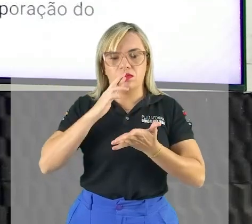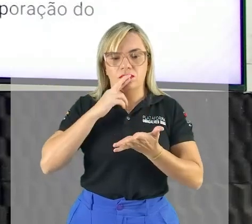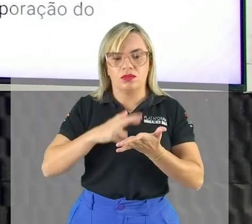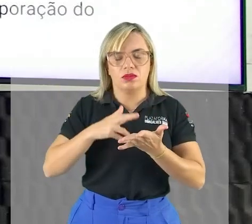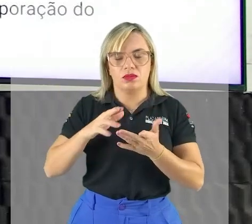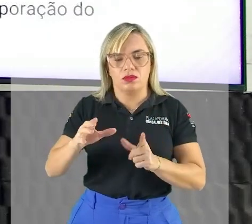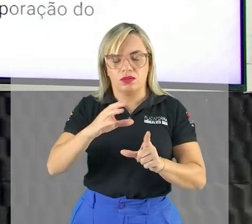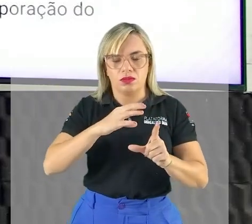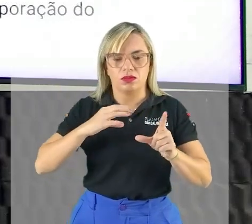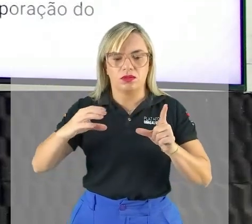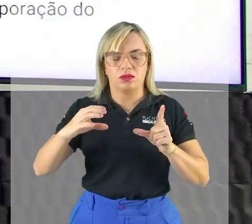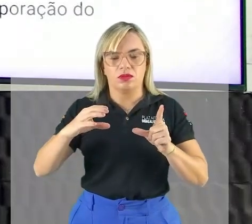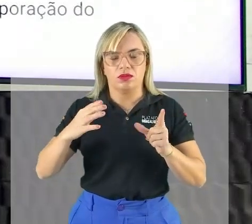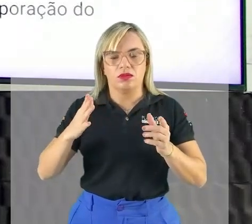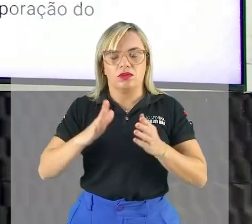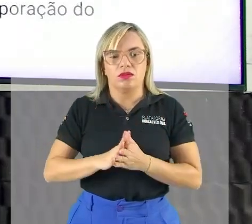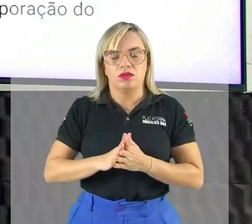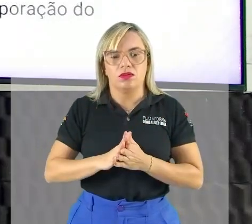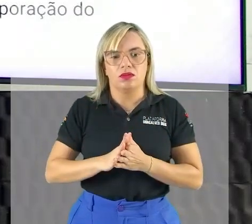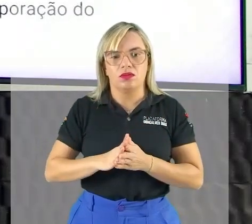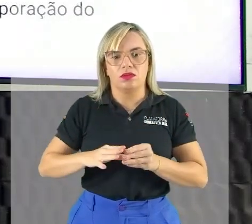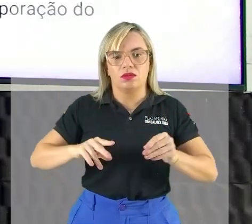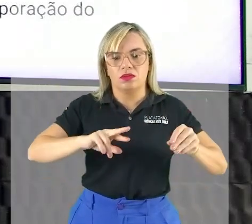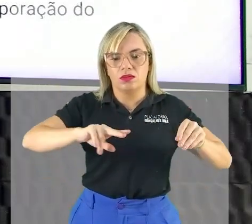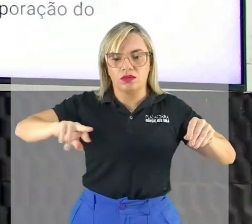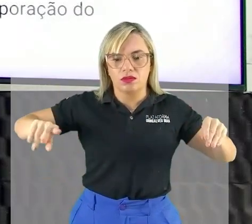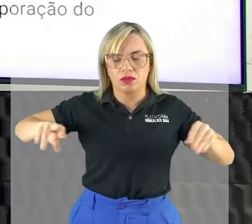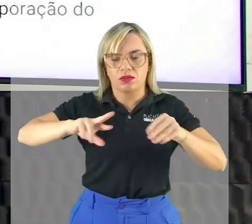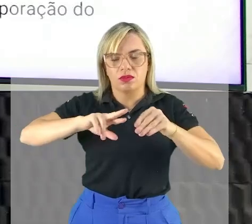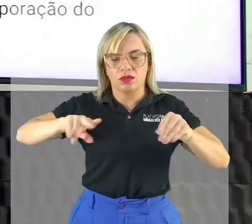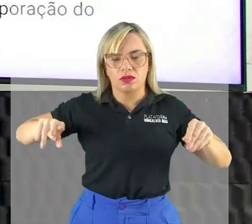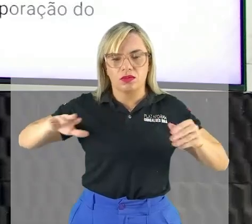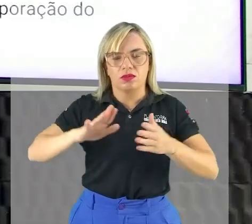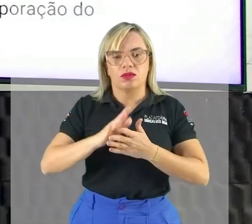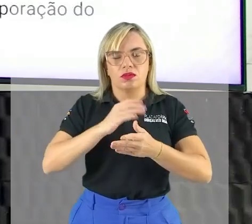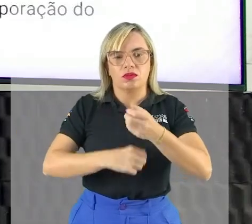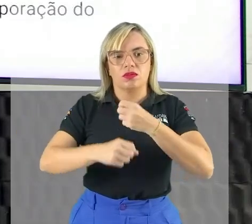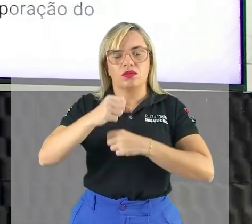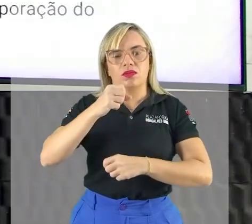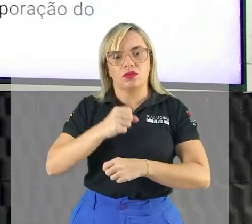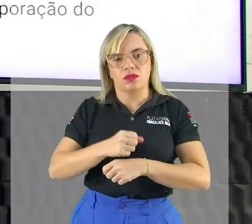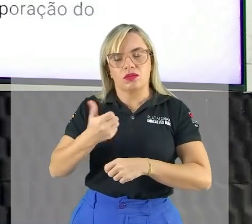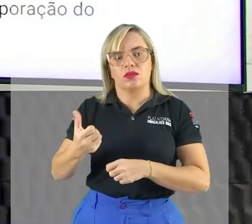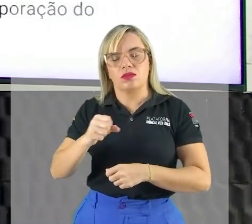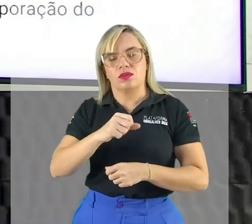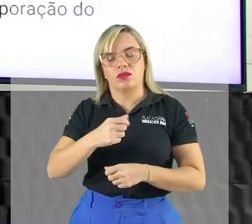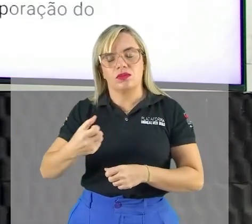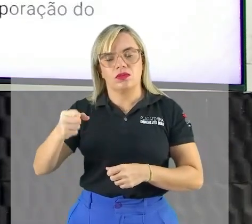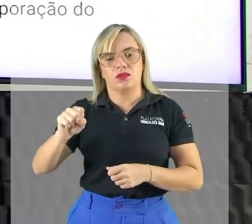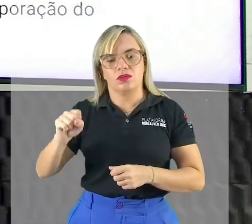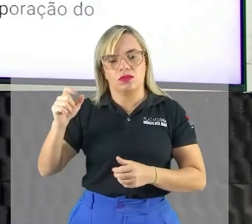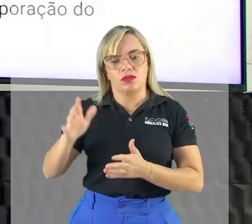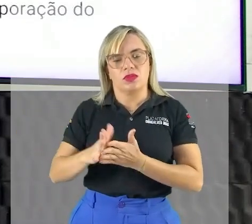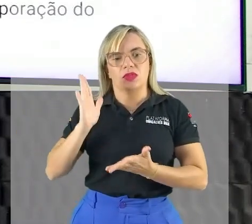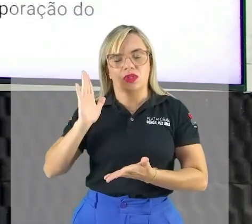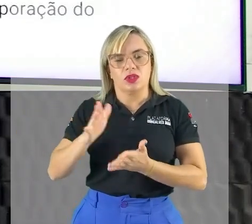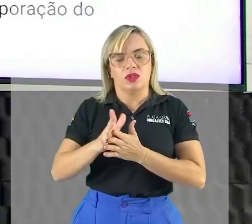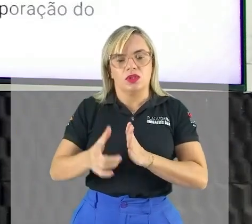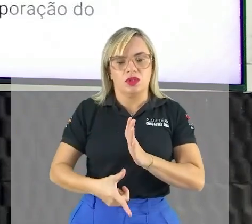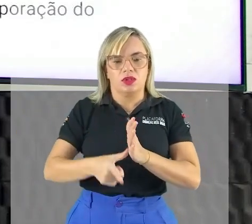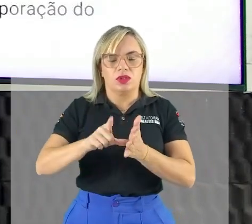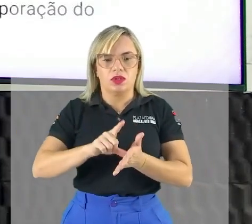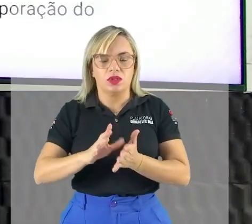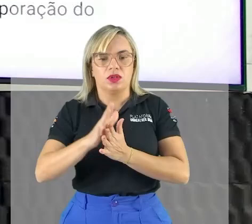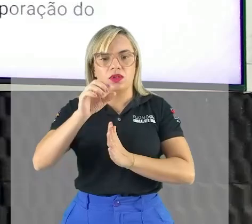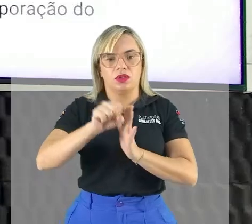correta aqui é a letra C lembrar nós est falando de 1808 qu exatamente nós temos ali já embora um pouco antes né no